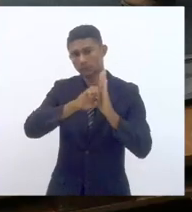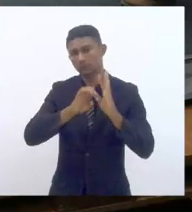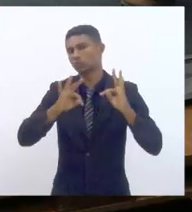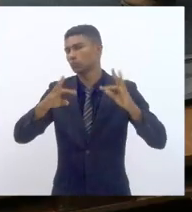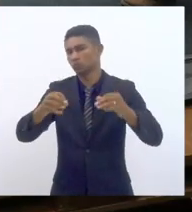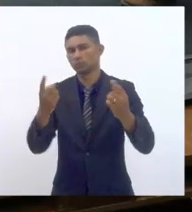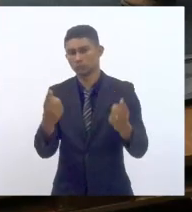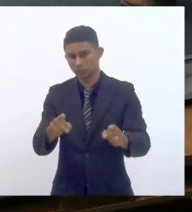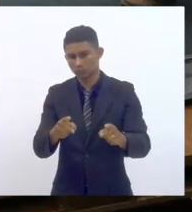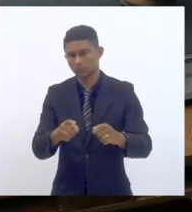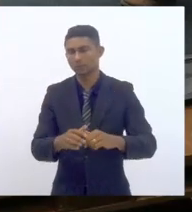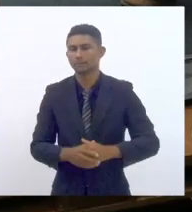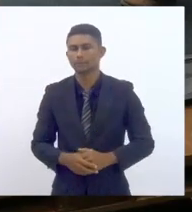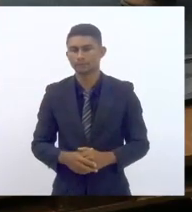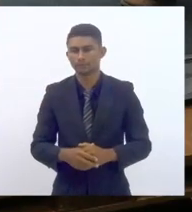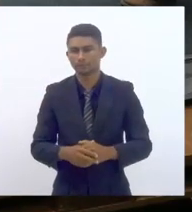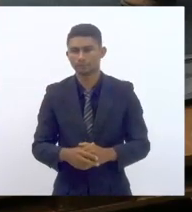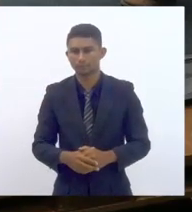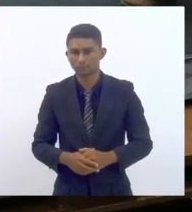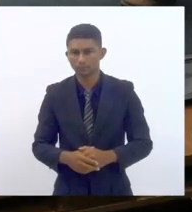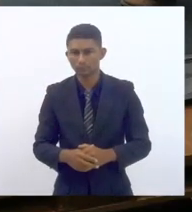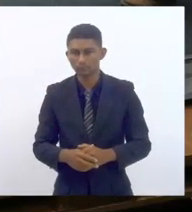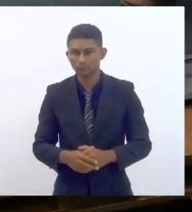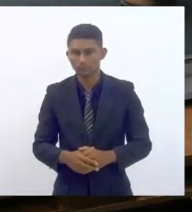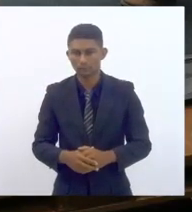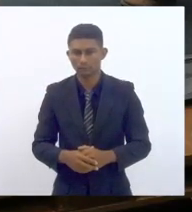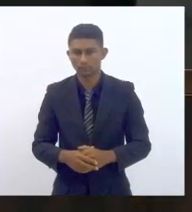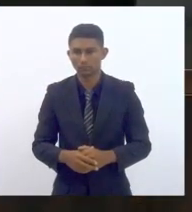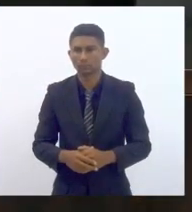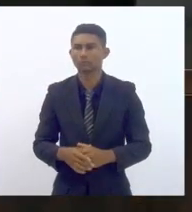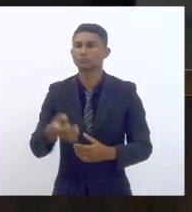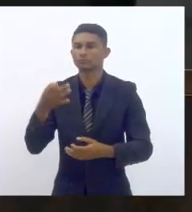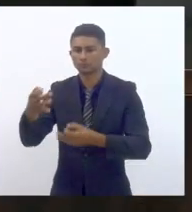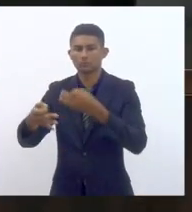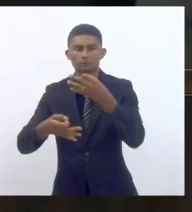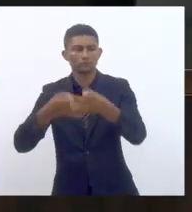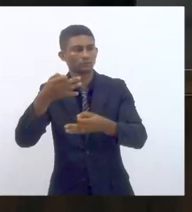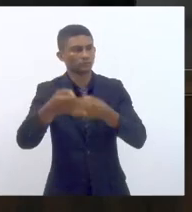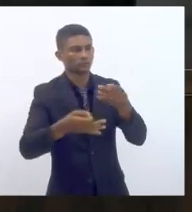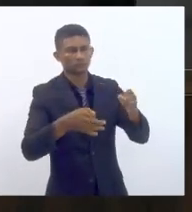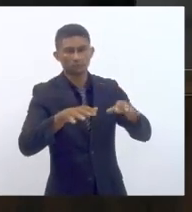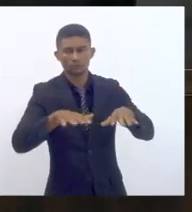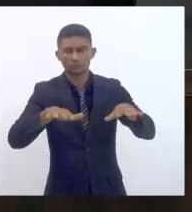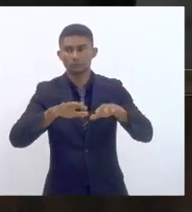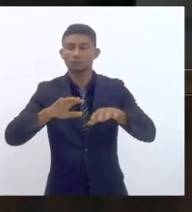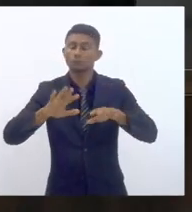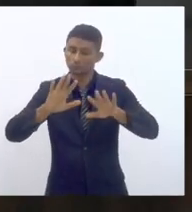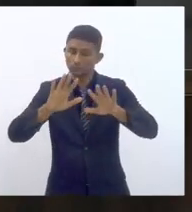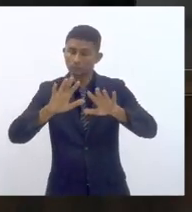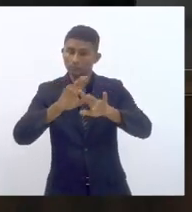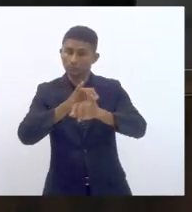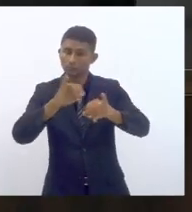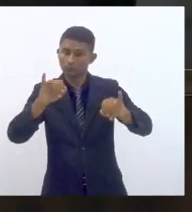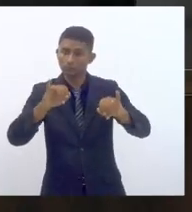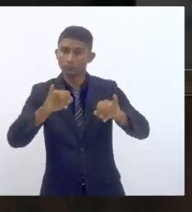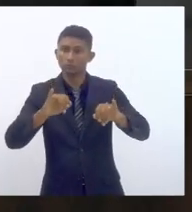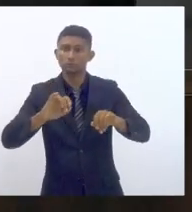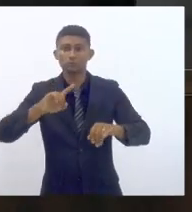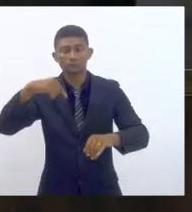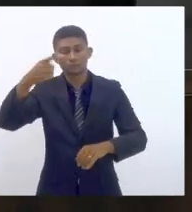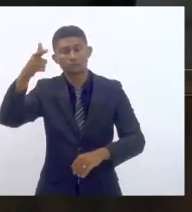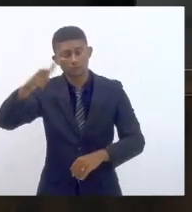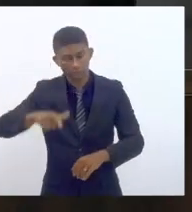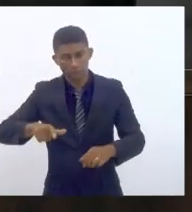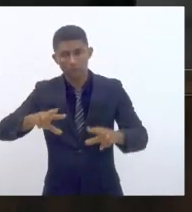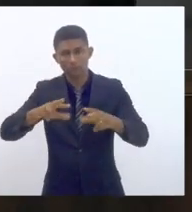vou colher. Sim, é eu vou colher. Eu vou colher todos os pareceres, vou chamar os trabalhos à ordem e vou colher de novo o parecer